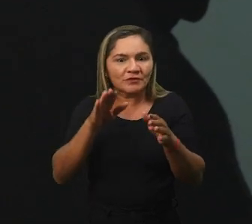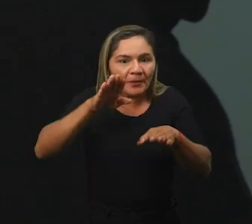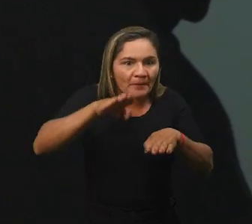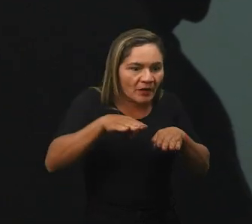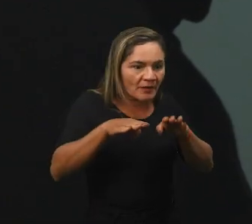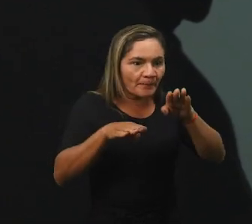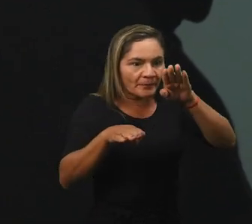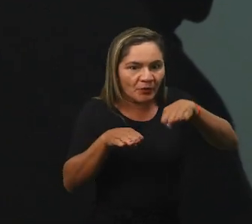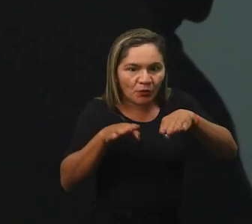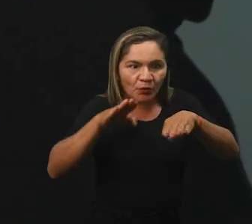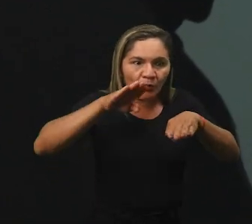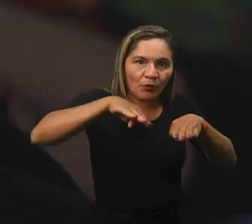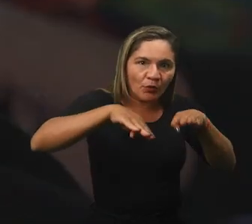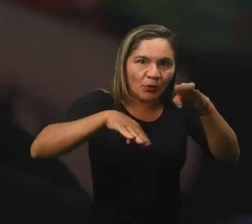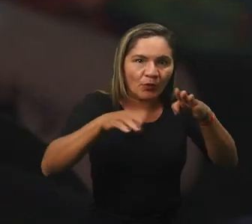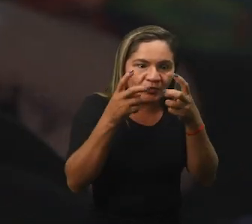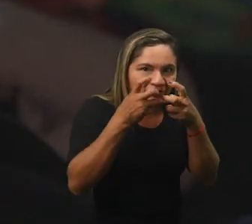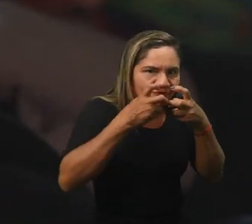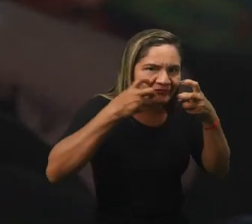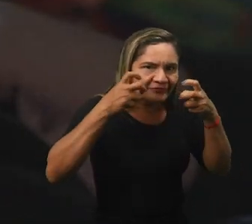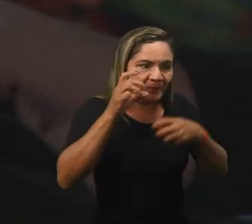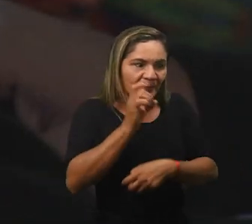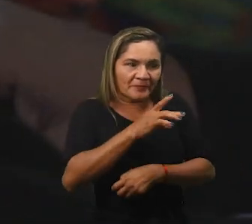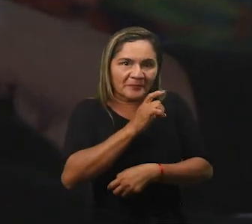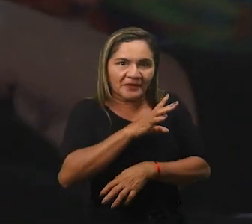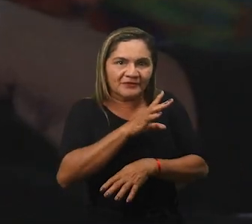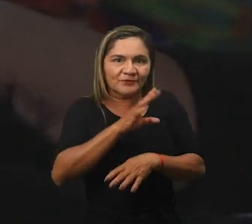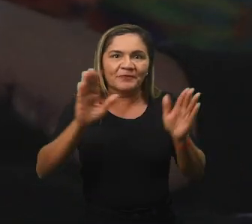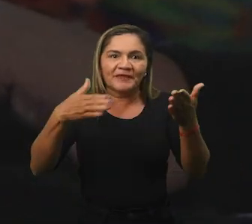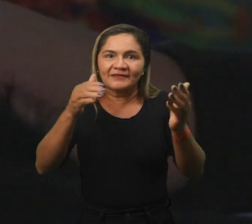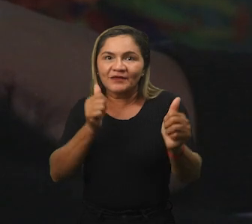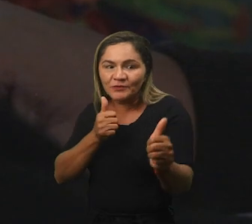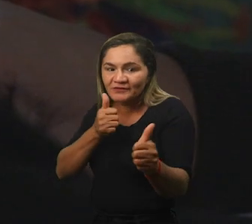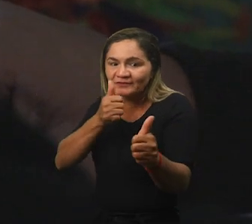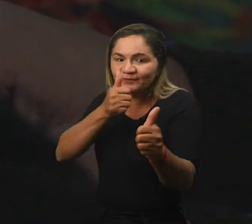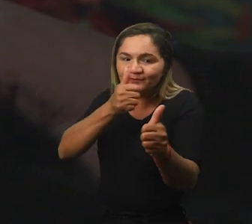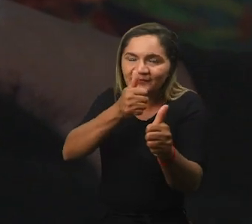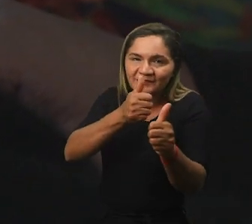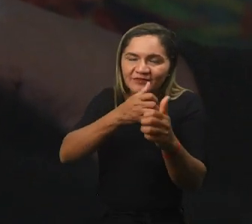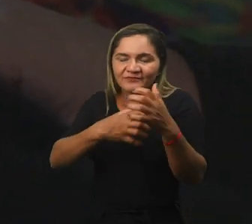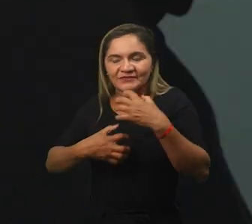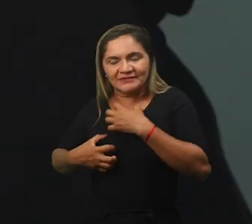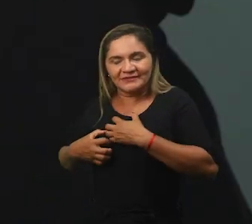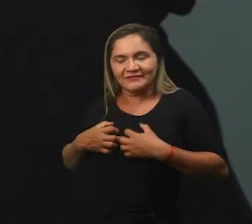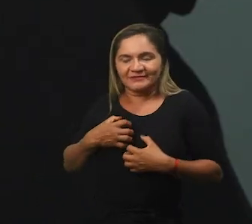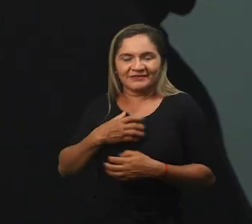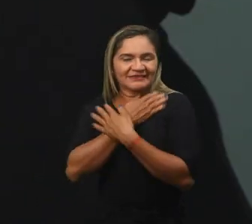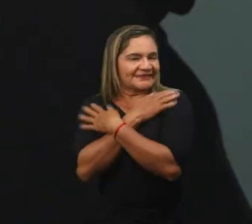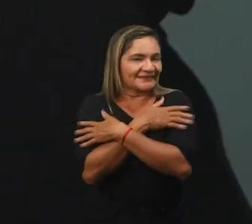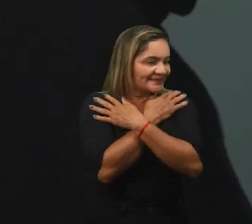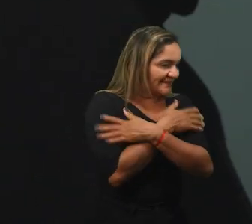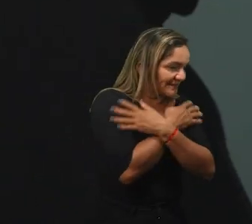e seus passos ecoavam como sussurros sinistros. À medida que se aproximava, uma sensação de